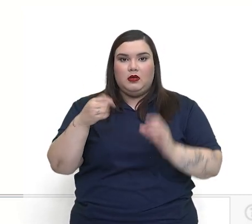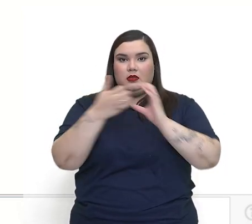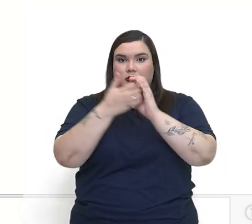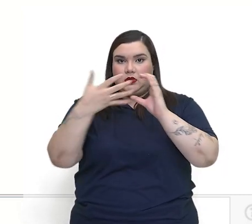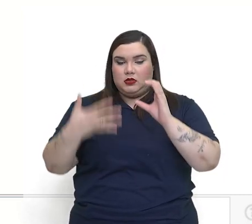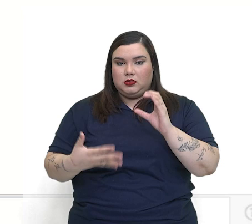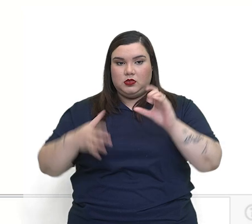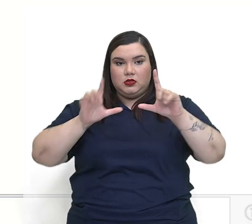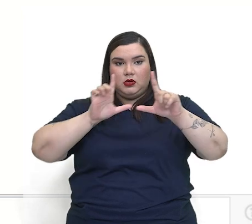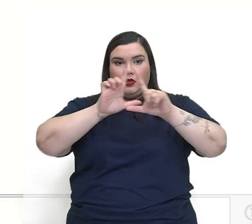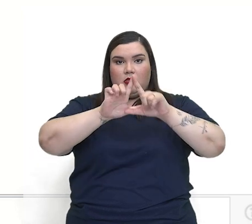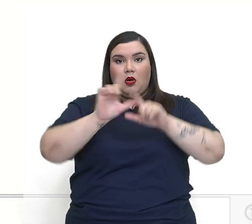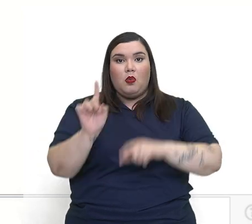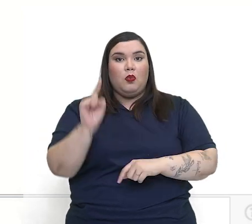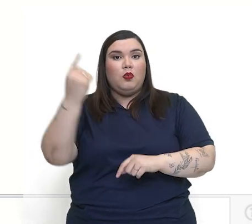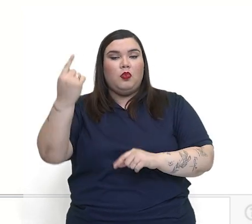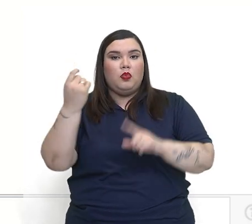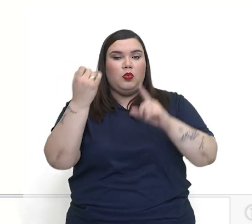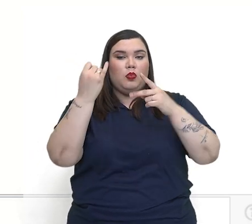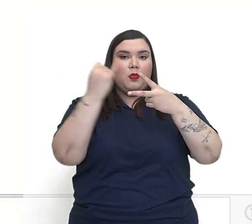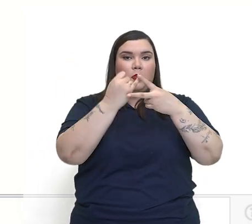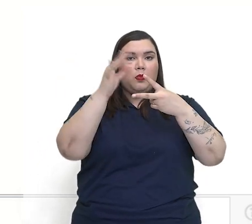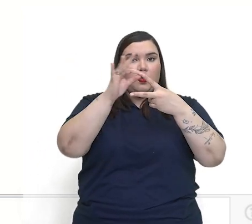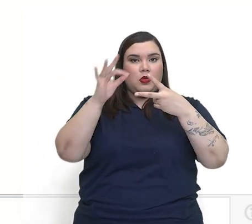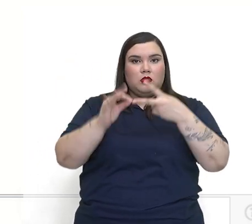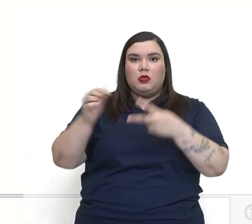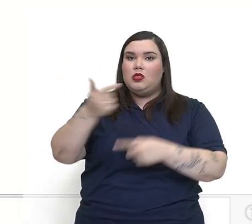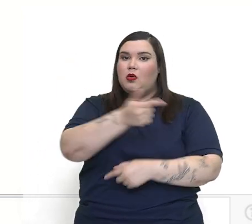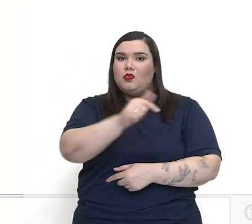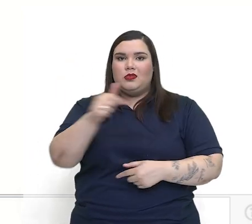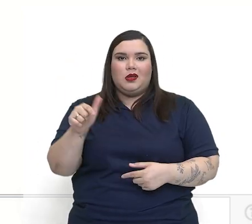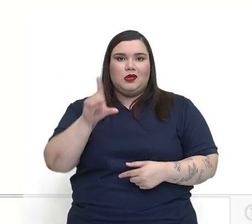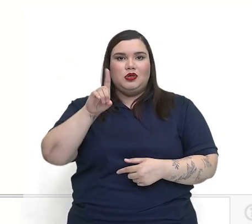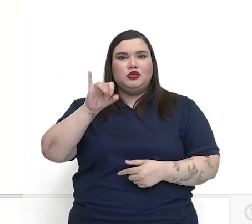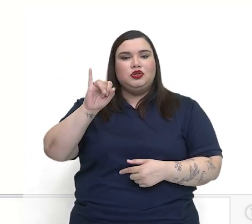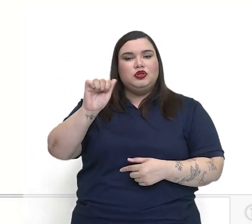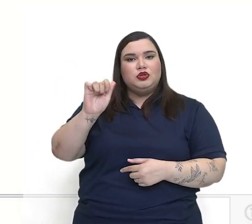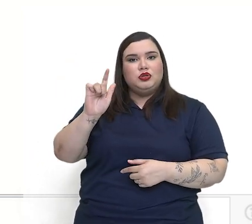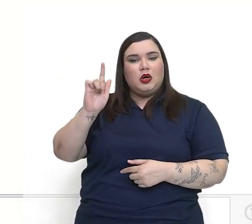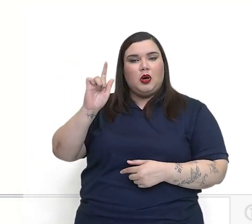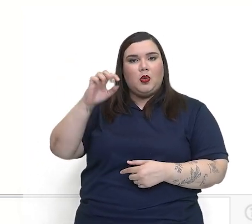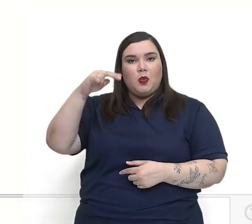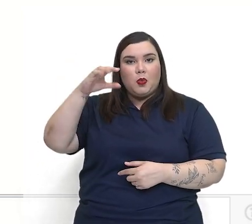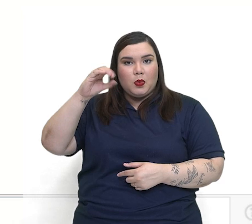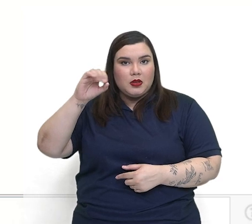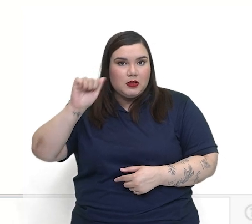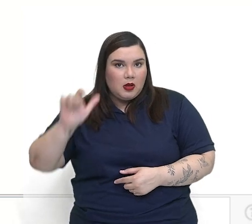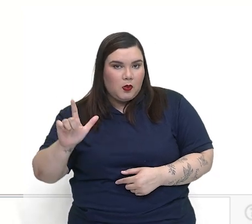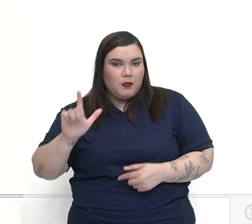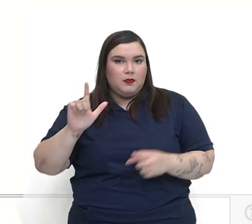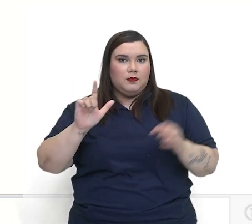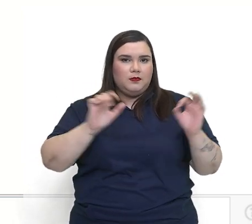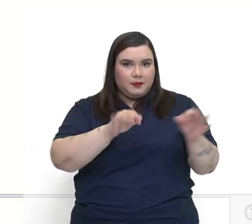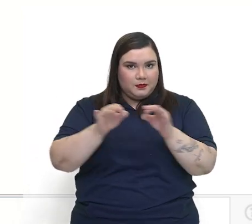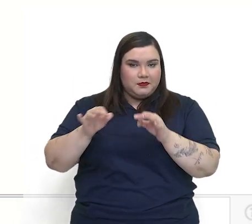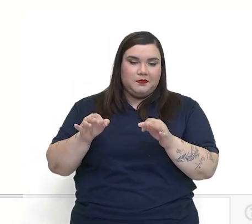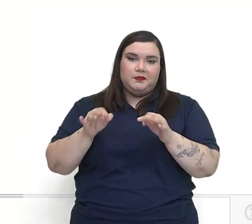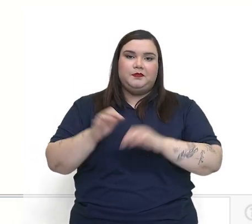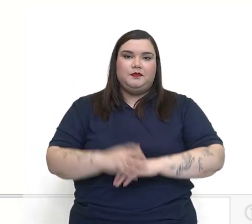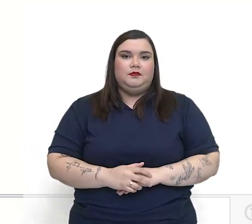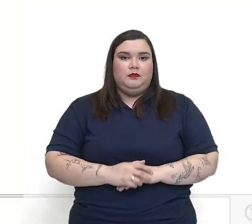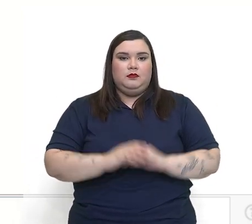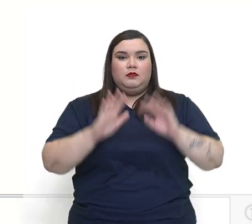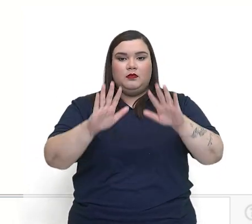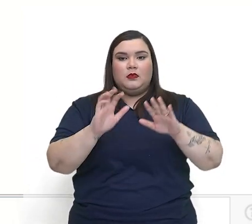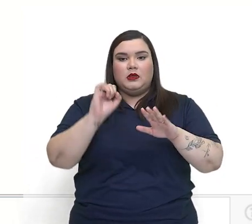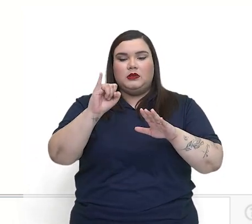elemento no triângulo, é o único polígono que não possui diagonal, é o triângulo. Porém, quando nós aumentamos os números de lados, ó, ao